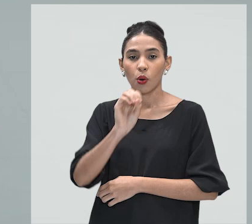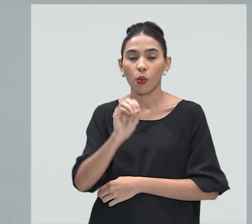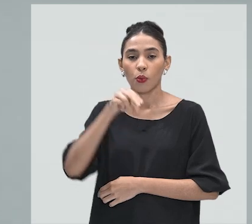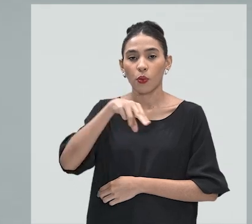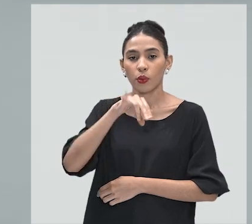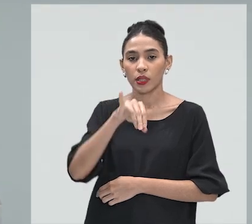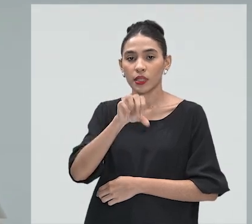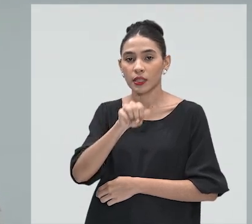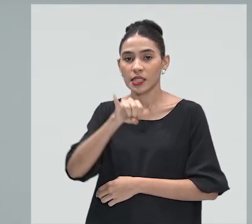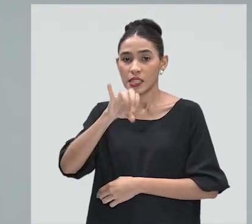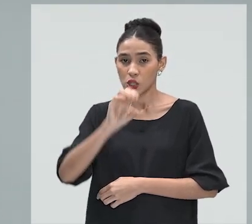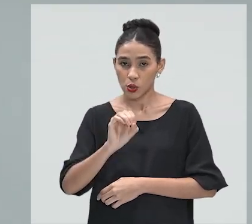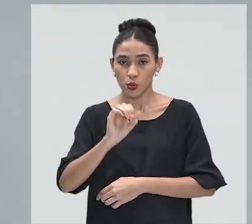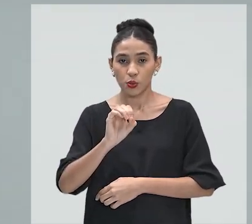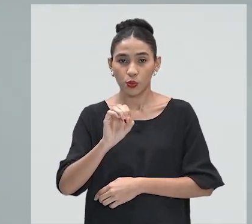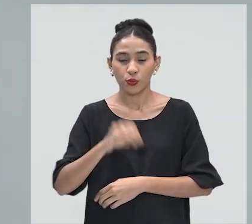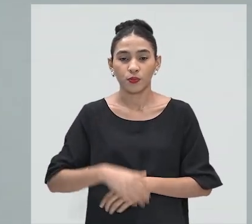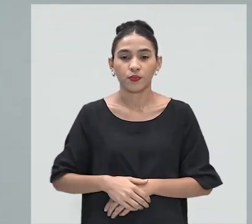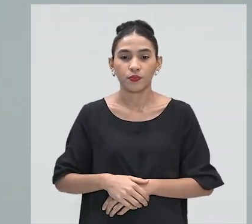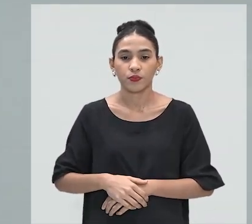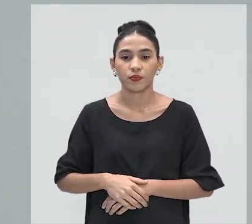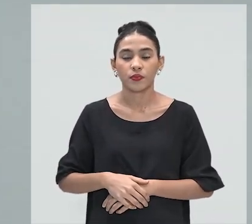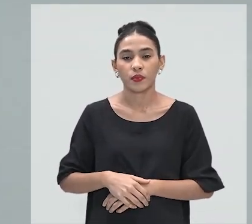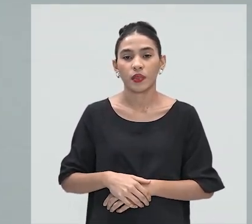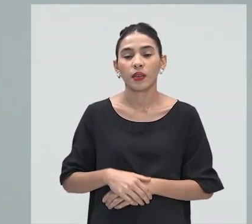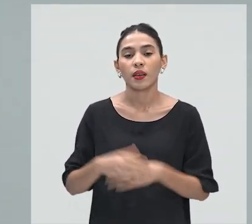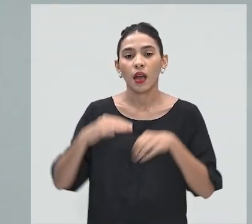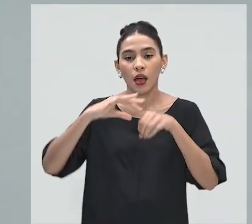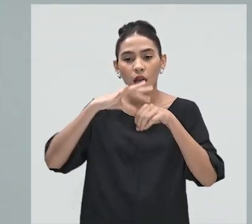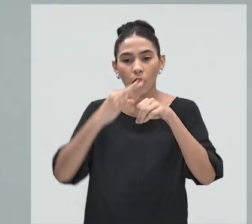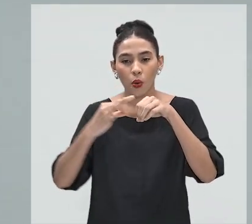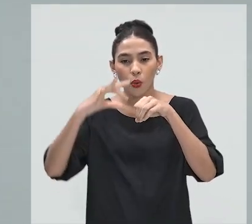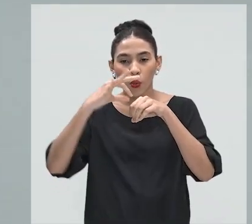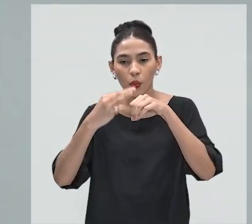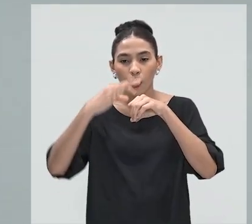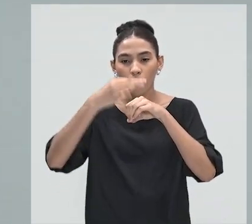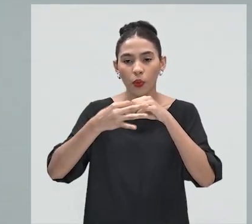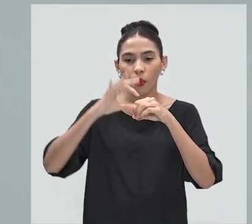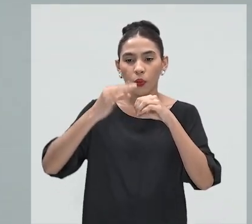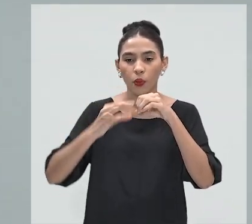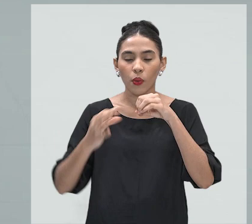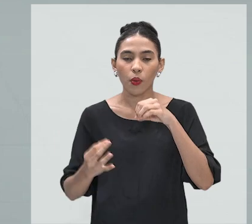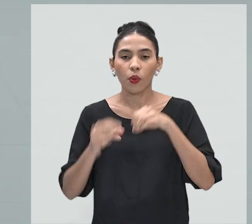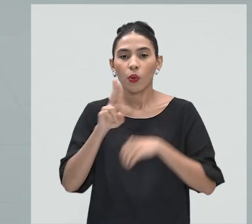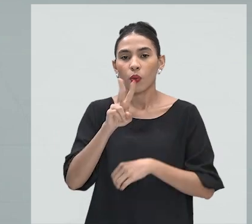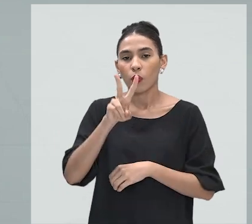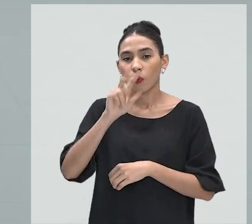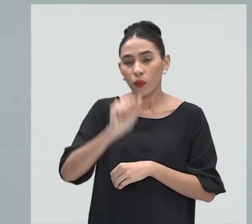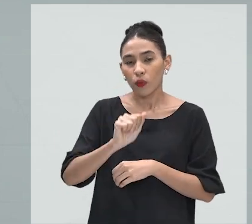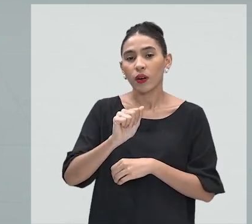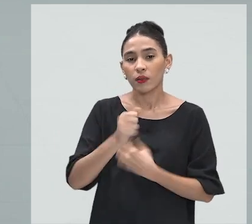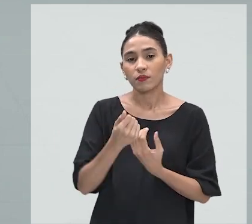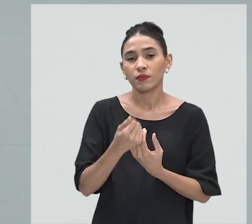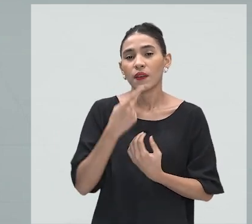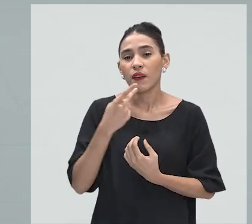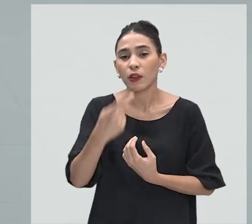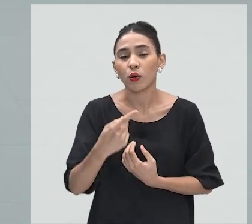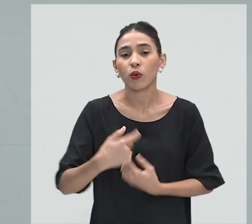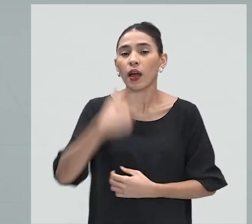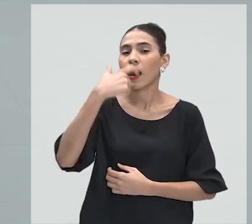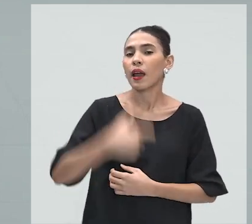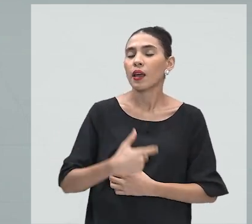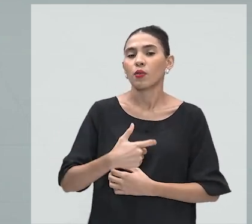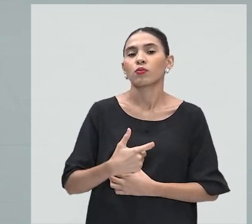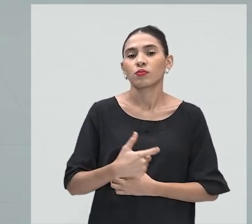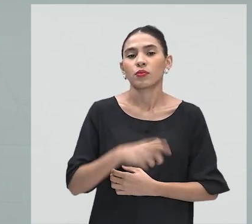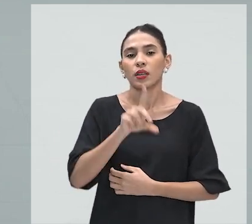Dionísio colocou justamente um cacho de uva sobre a cabeça e ele disse, eu sou Dionísio, quer dizer, Terpes,